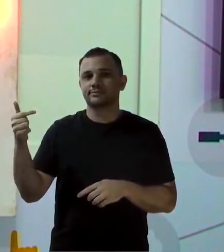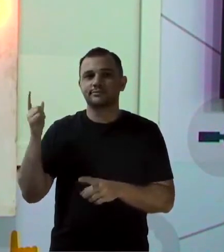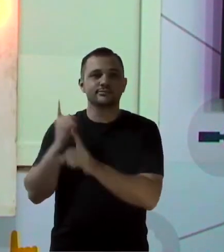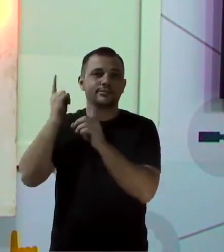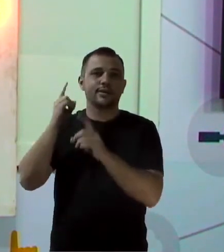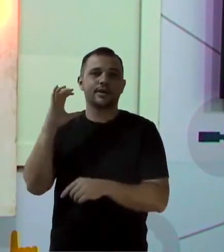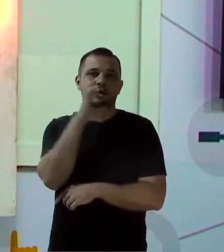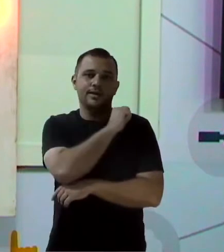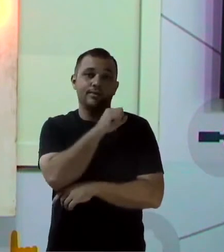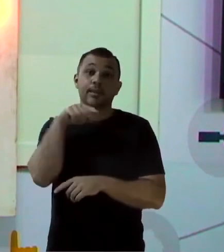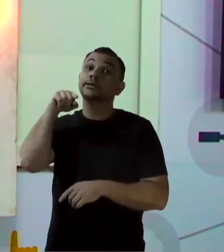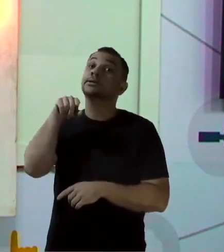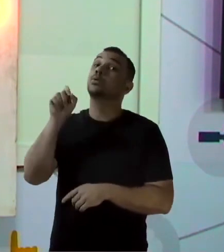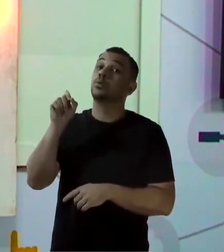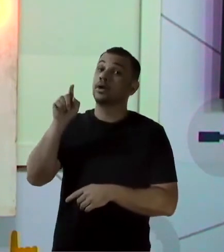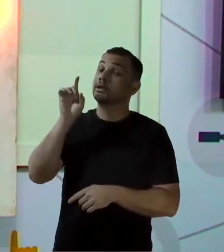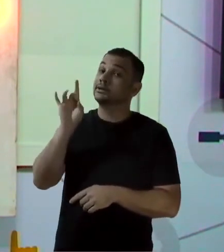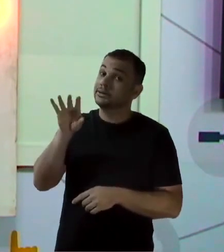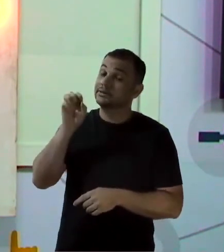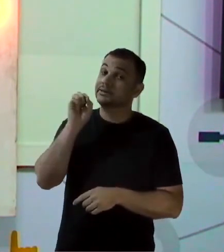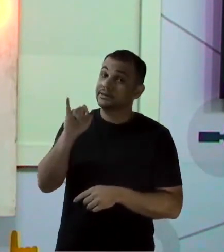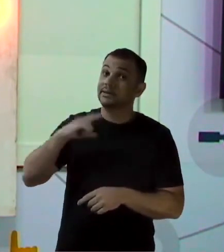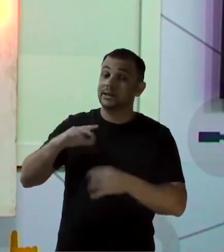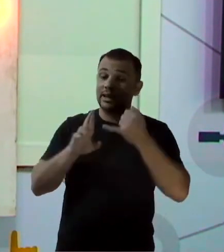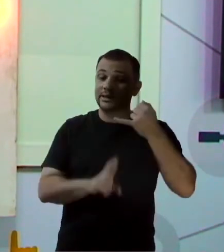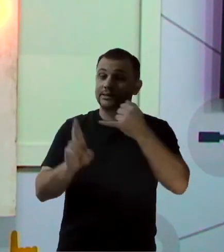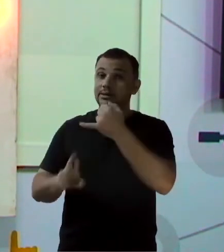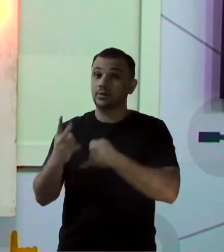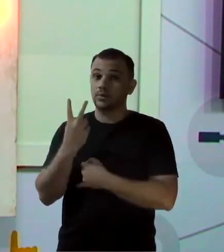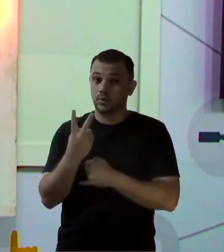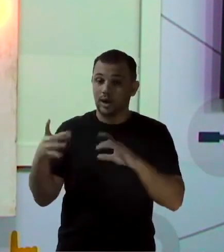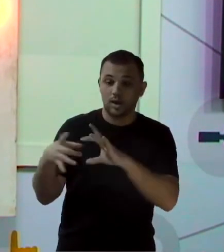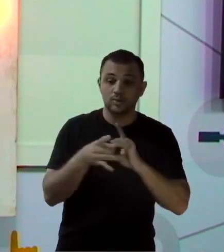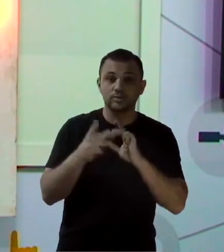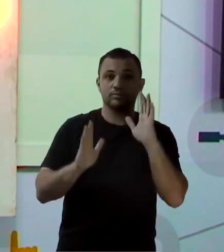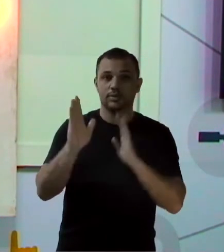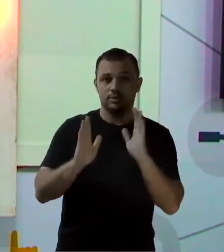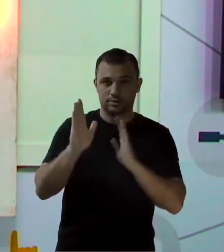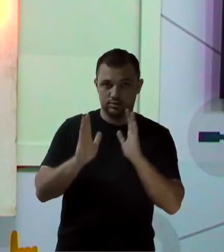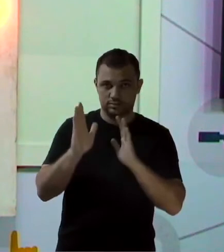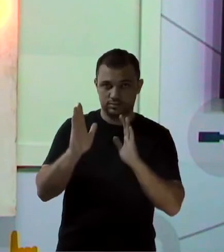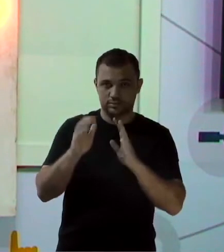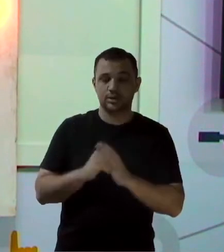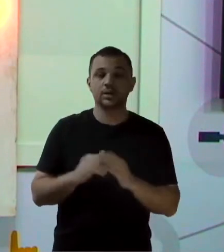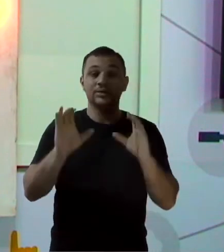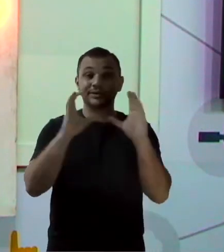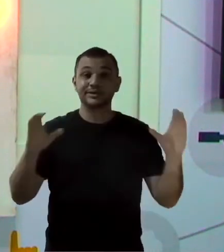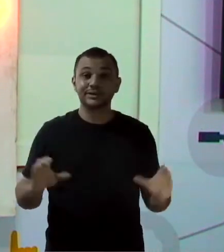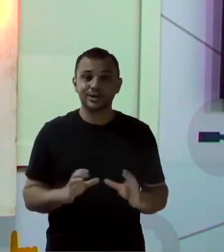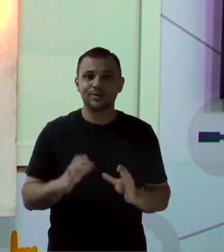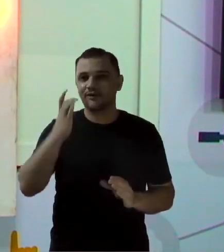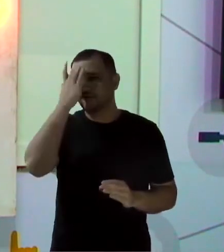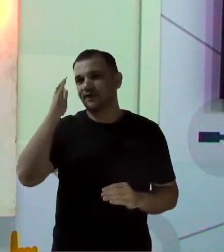resistores associados em paralelo. Tá bom? Então, o circuito para a gente fica bem mais fácil, ele fica